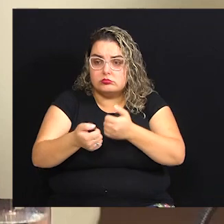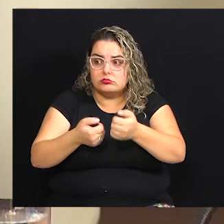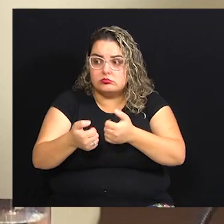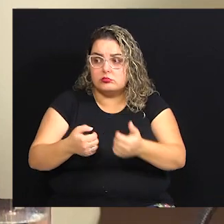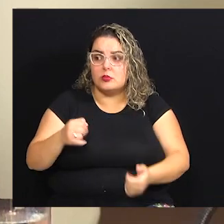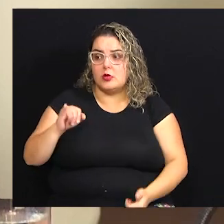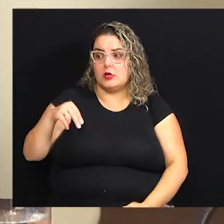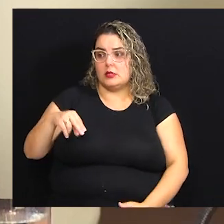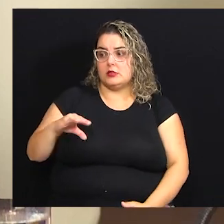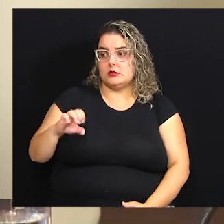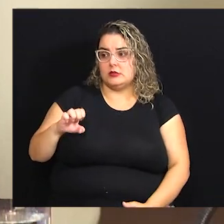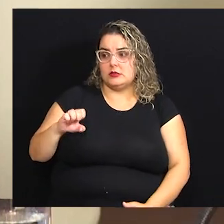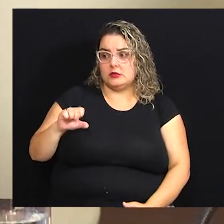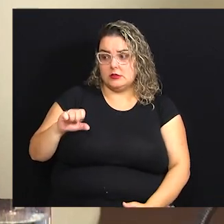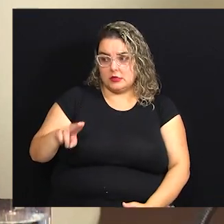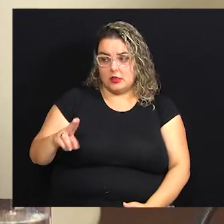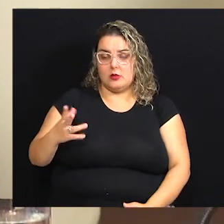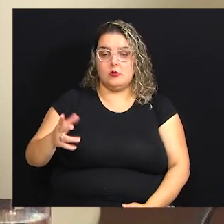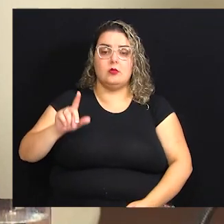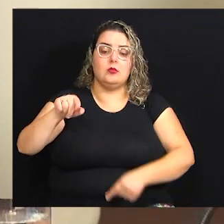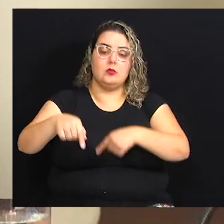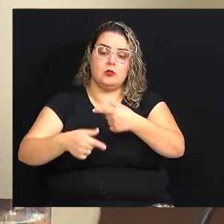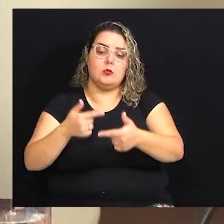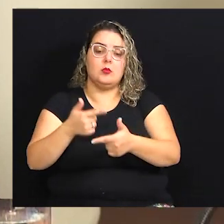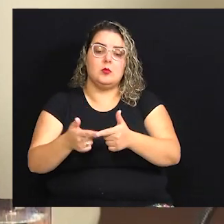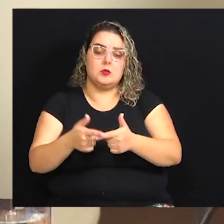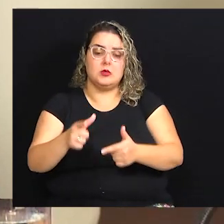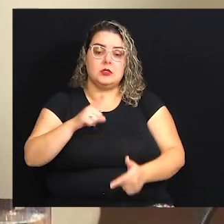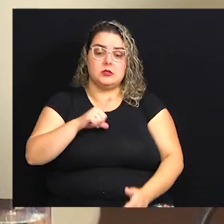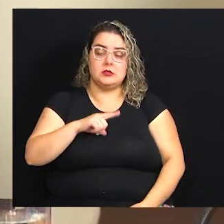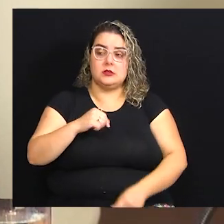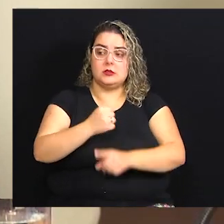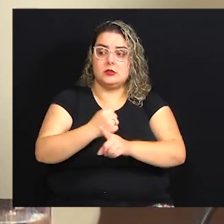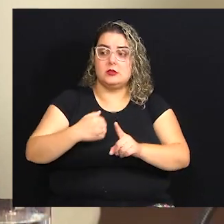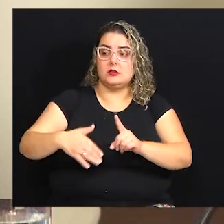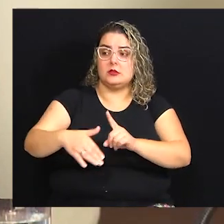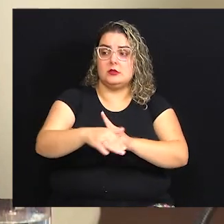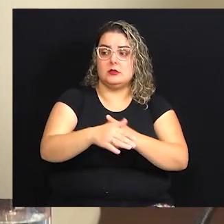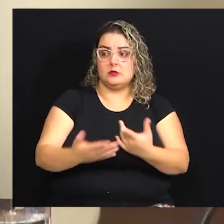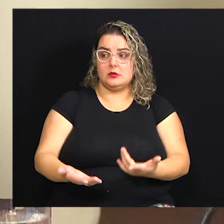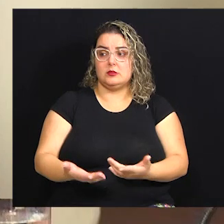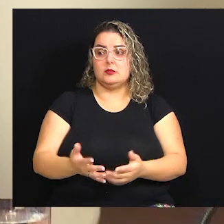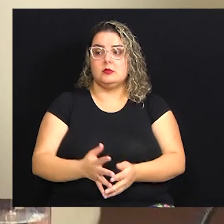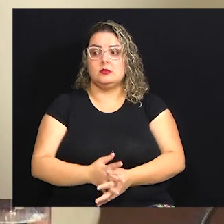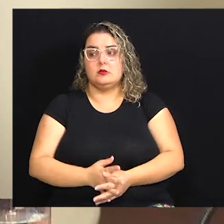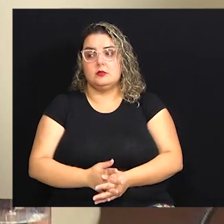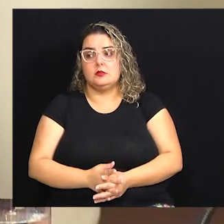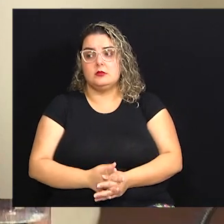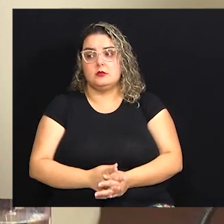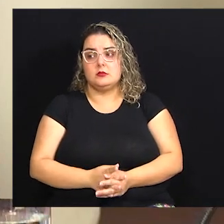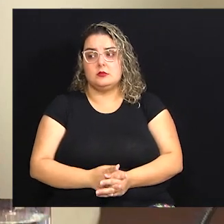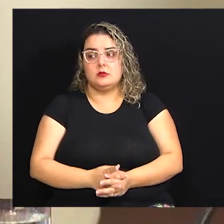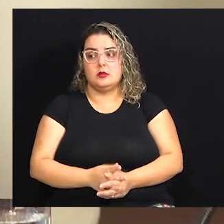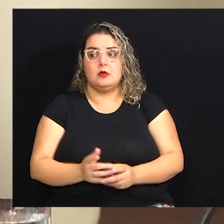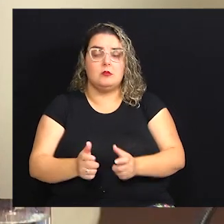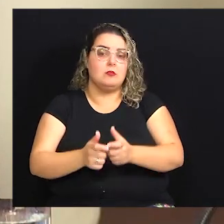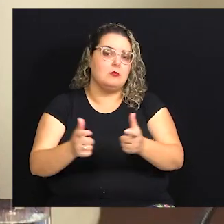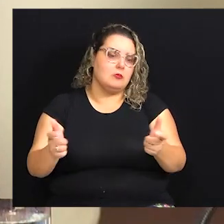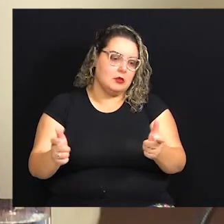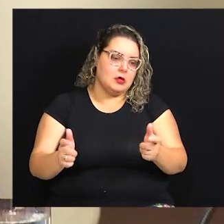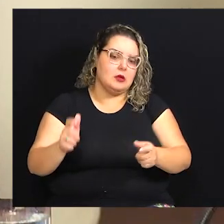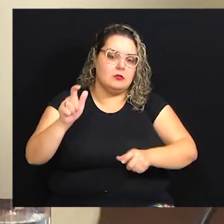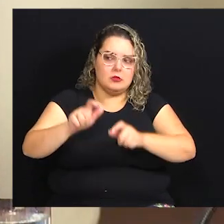incel, que é outro grande problema que a gente tem na sociedade, né, o celibatário involuntário ali, que boa